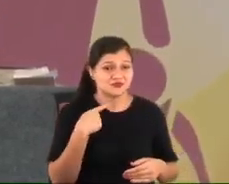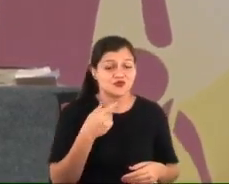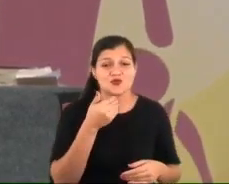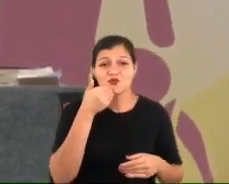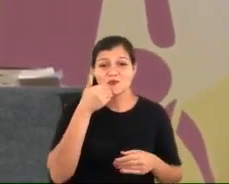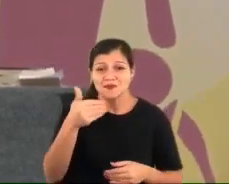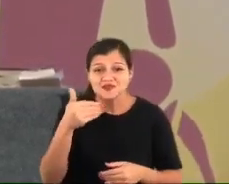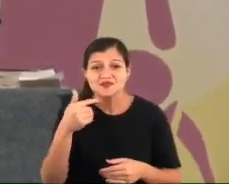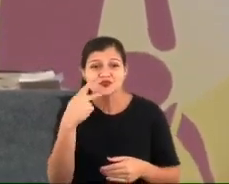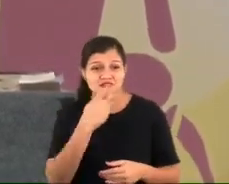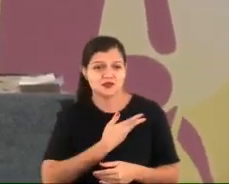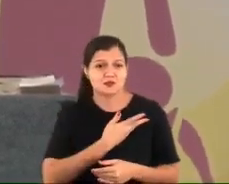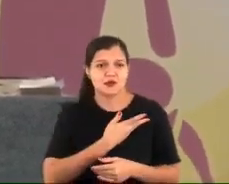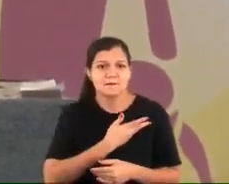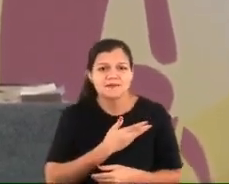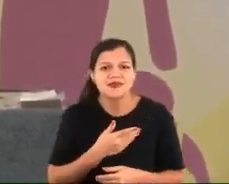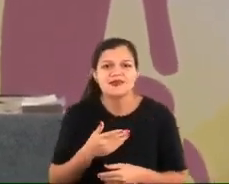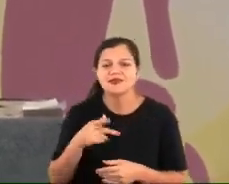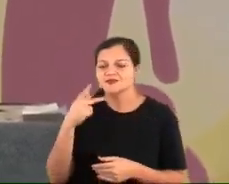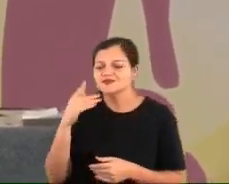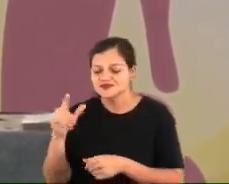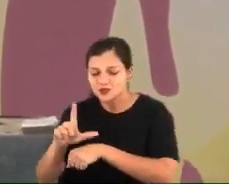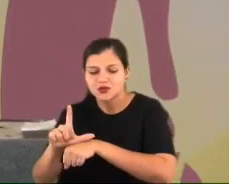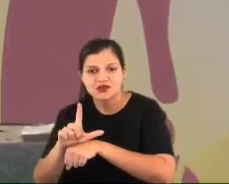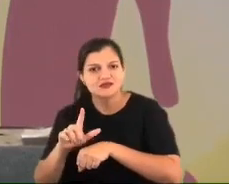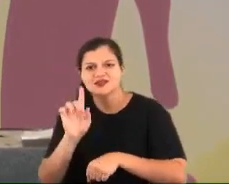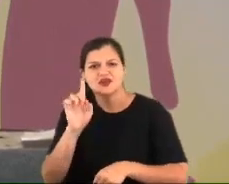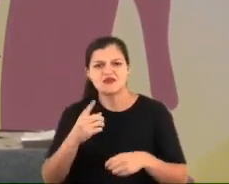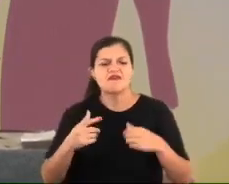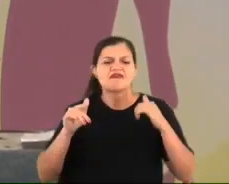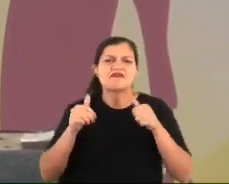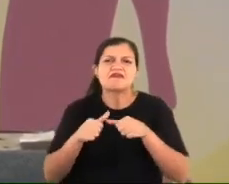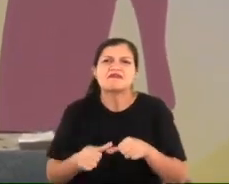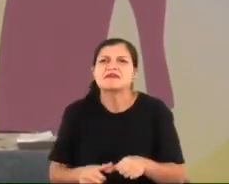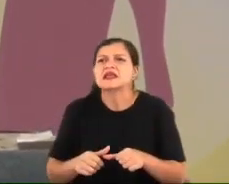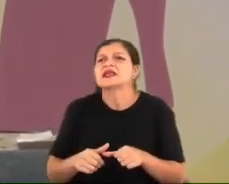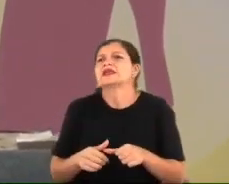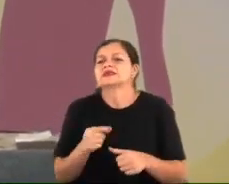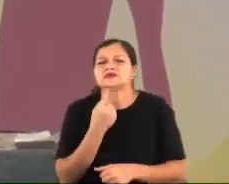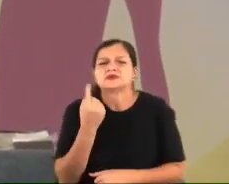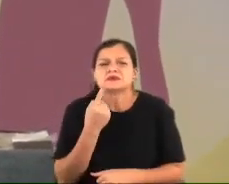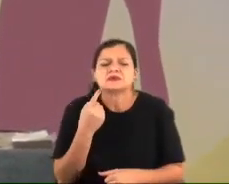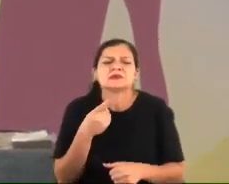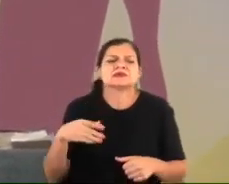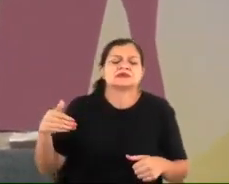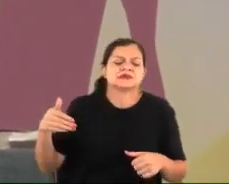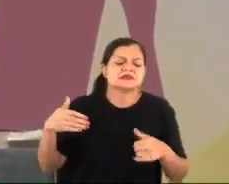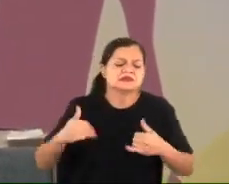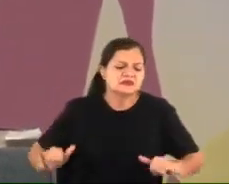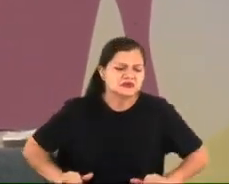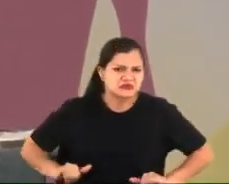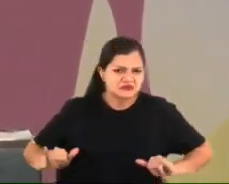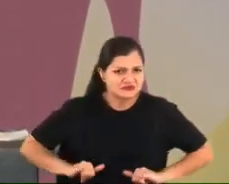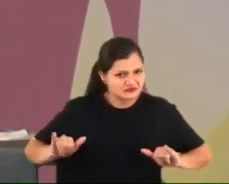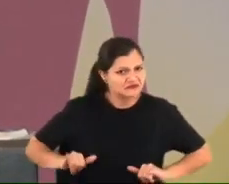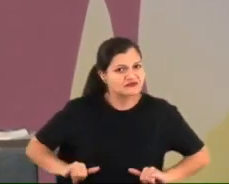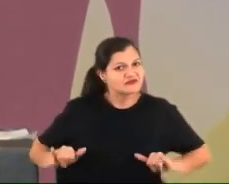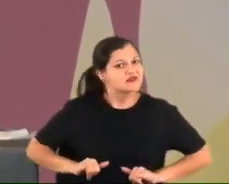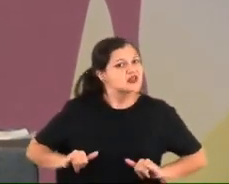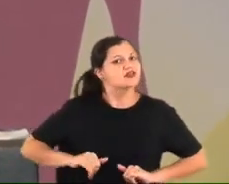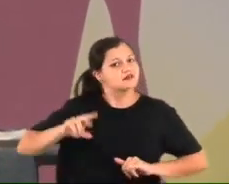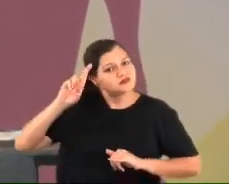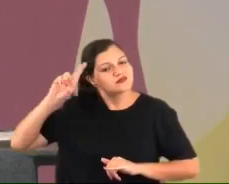Não fique sozinho, sofrendo. O Senhor usa pessoas. E saiba disso. Ele é o seu